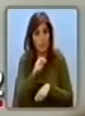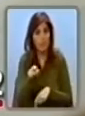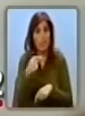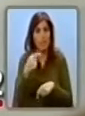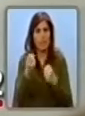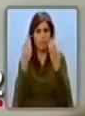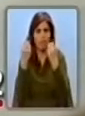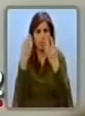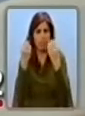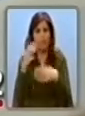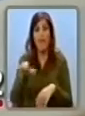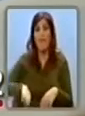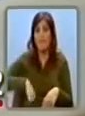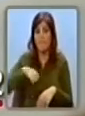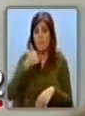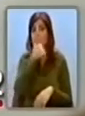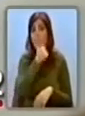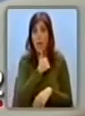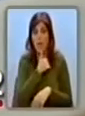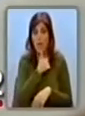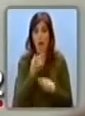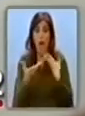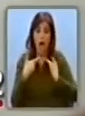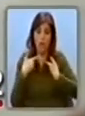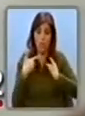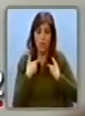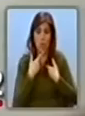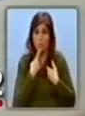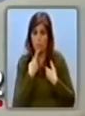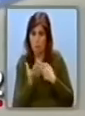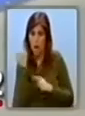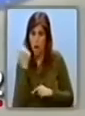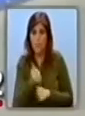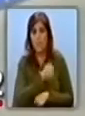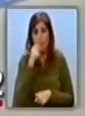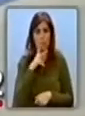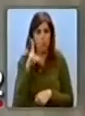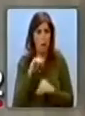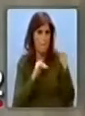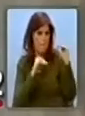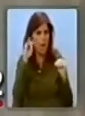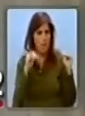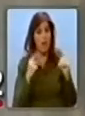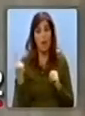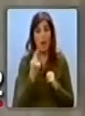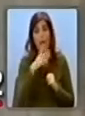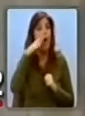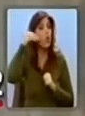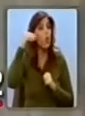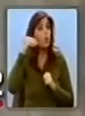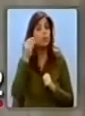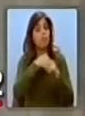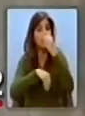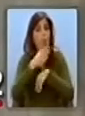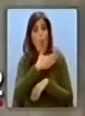semáforo, de verde a vermelho, para ajudar a leitura a ser mais intuitiva. Em Portugal, em média, cada adulto consome 11 gramas